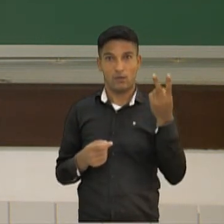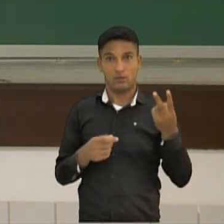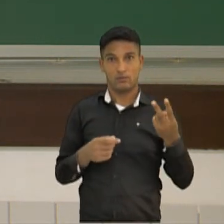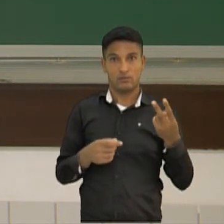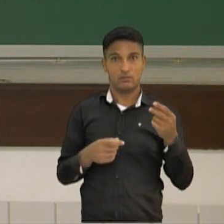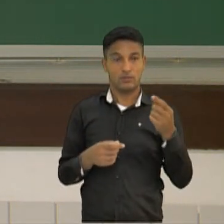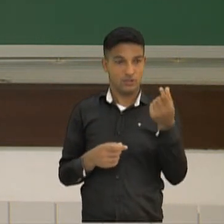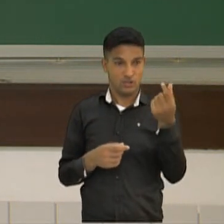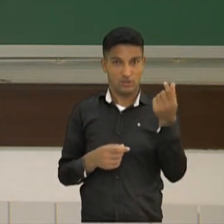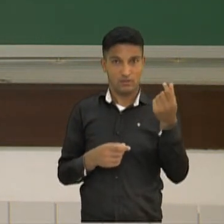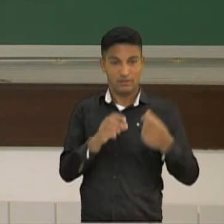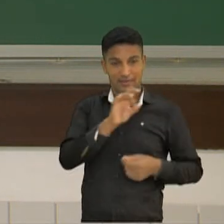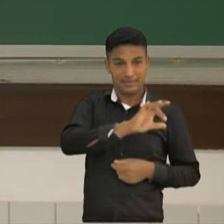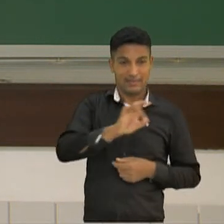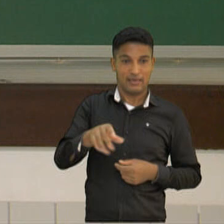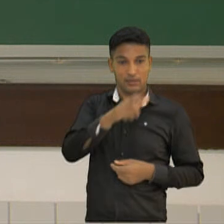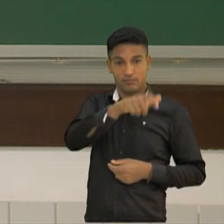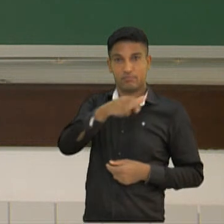R$